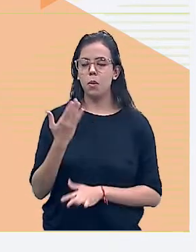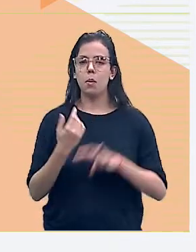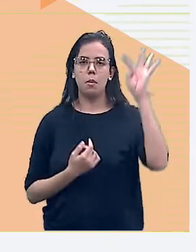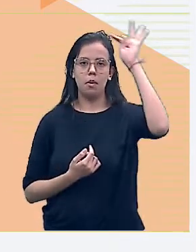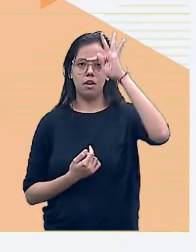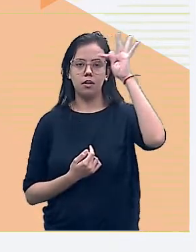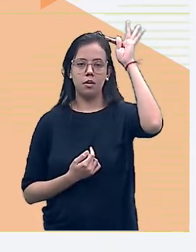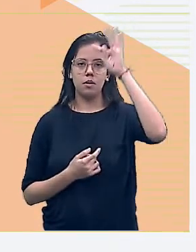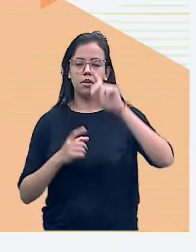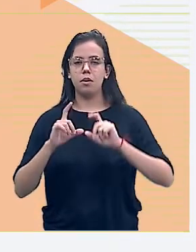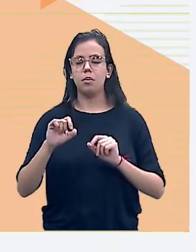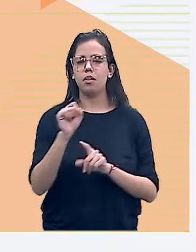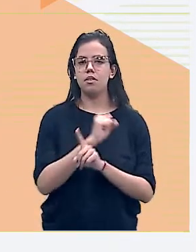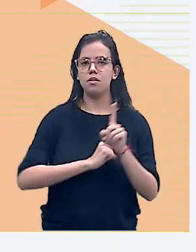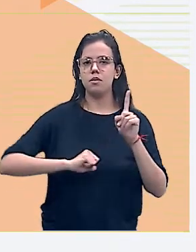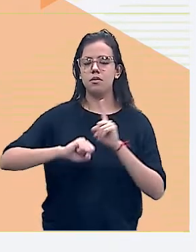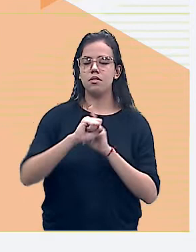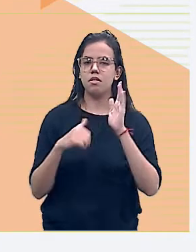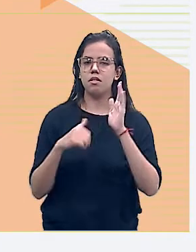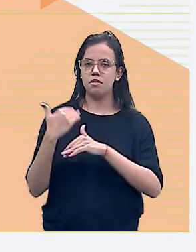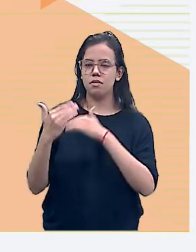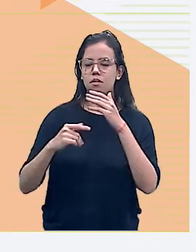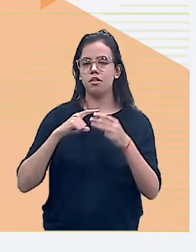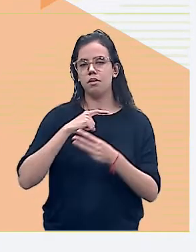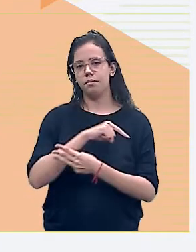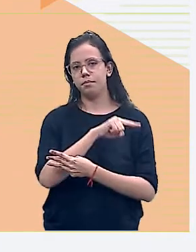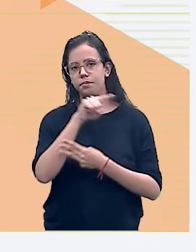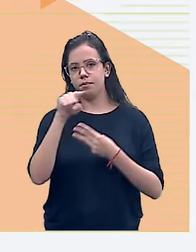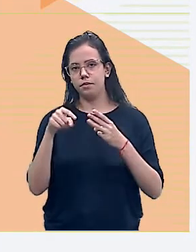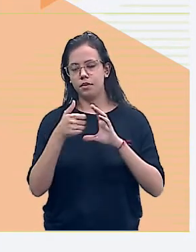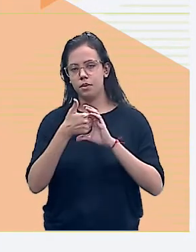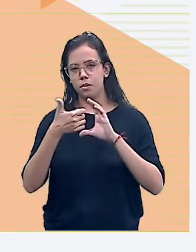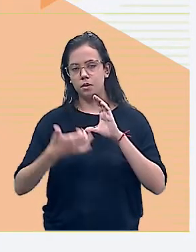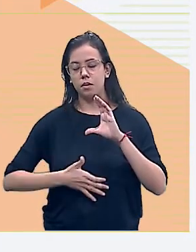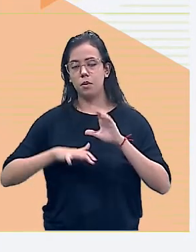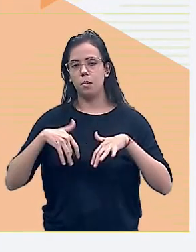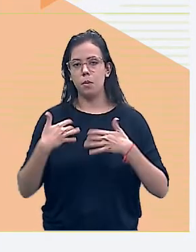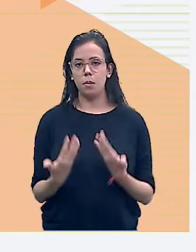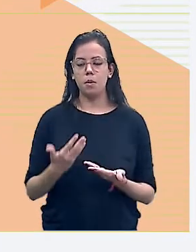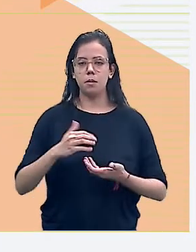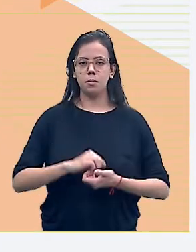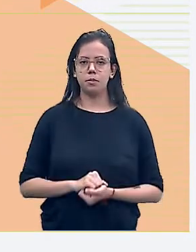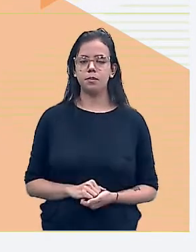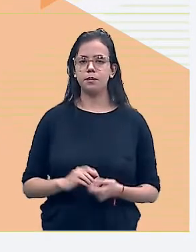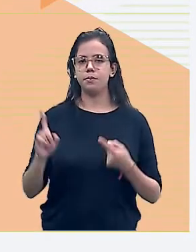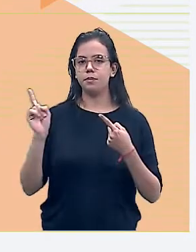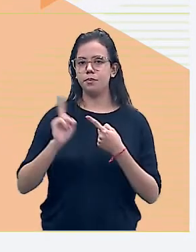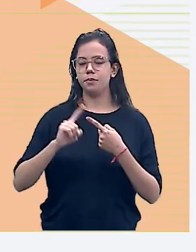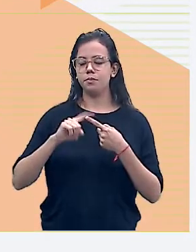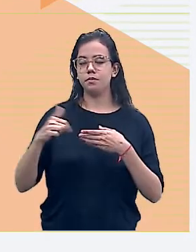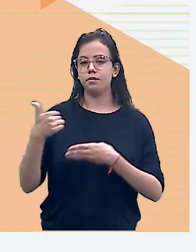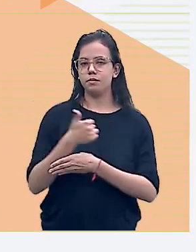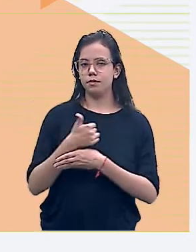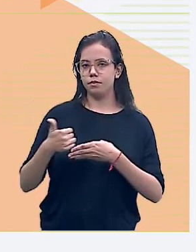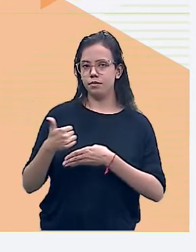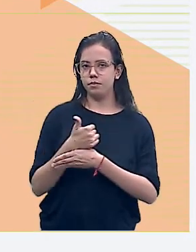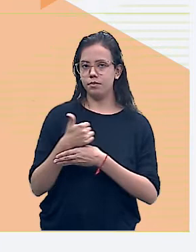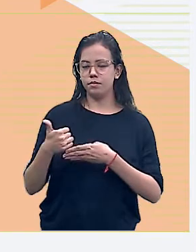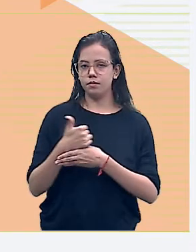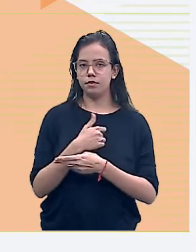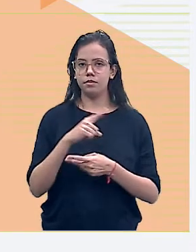qual é a sociedade se desenvolve por três critérios Quais são esses critérios o critério moral